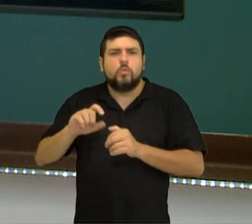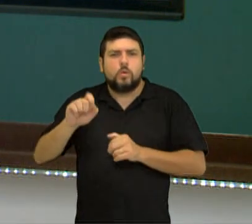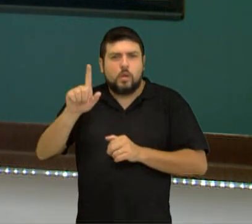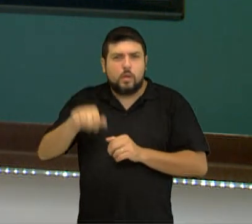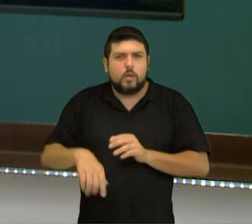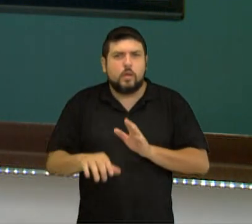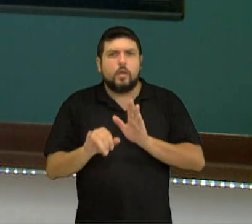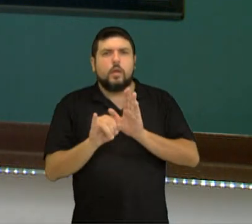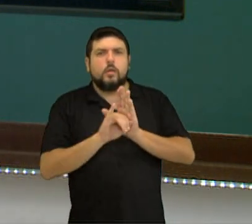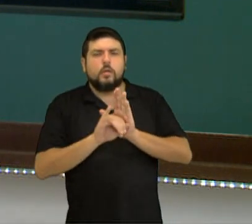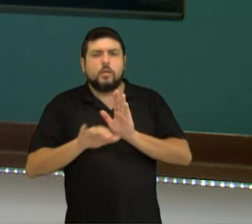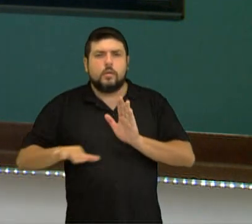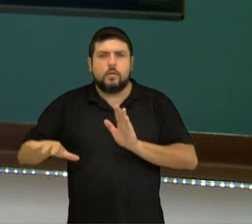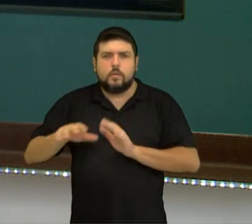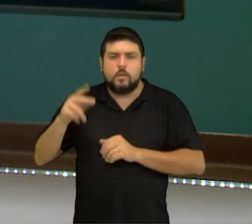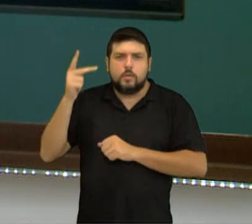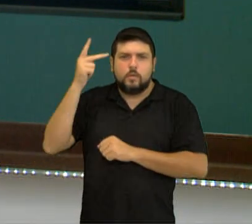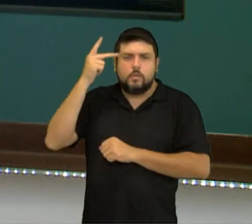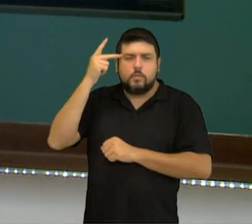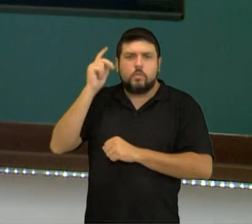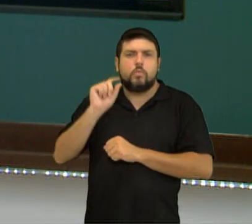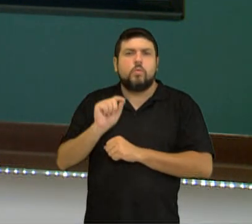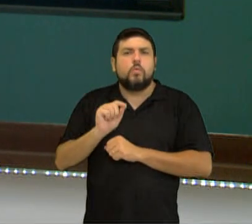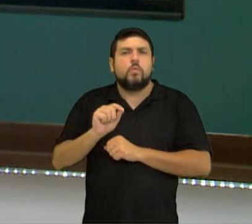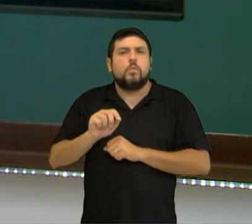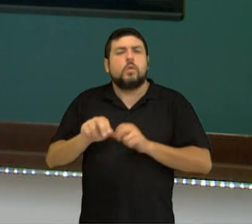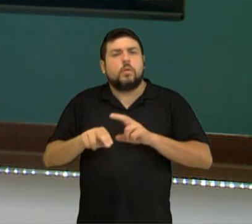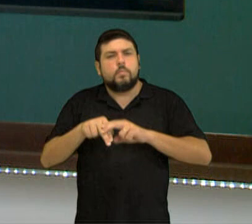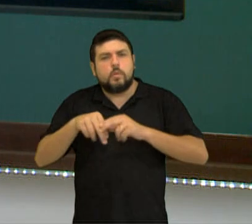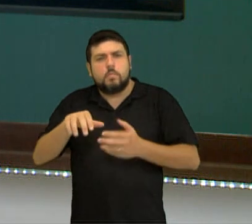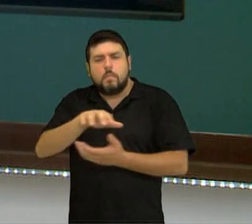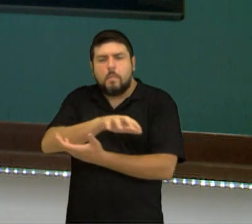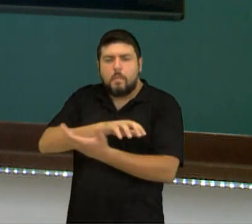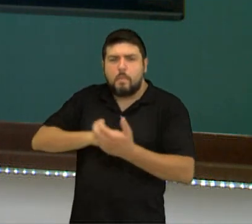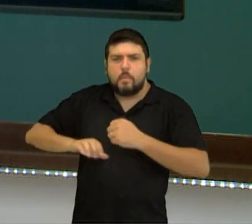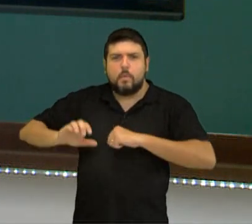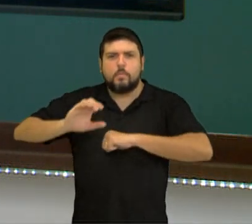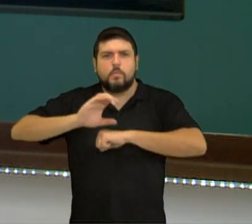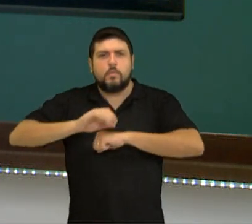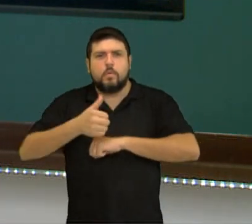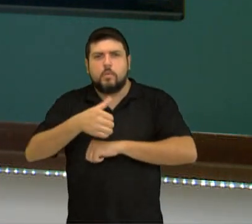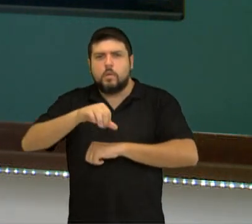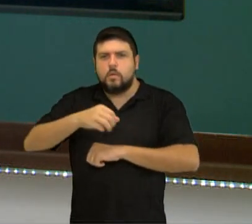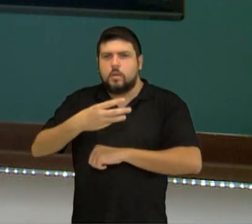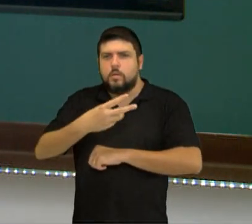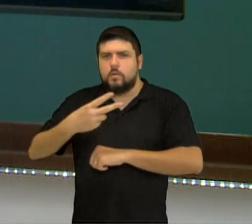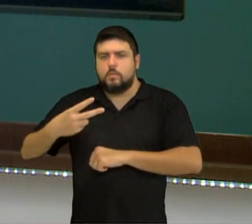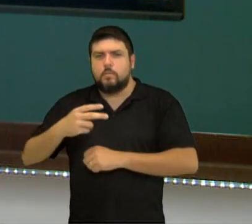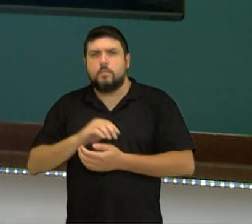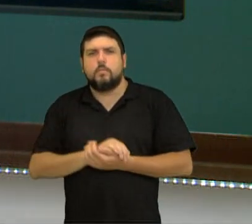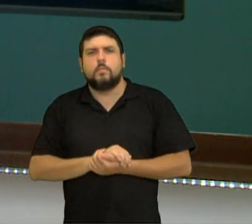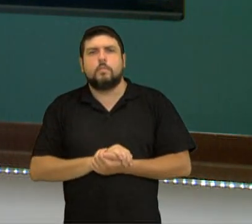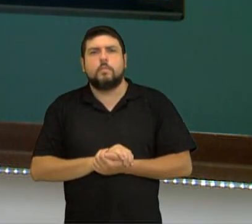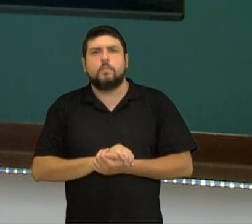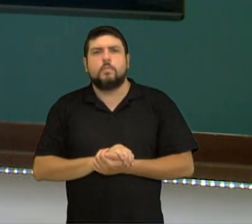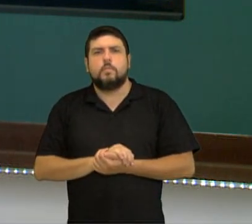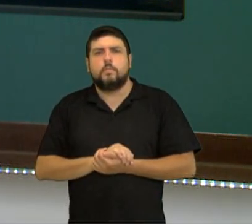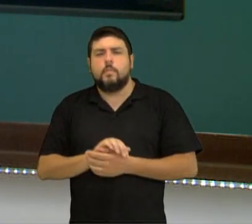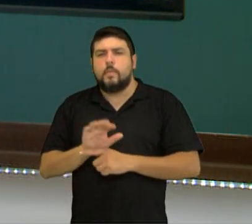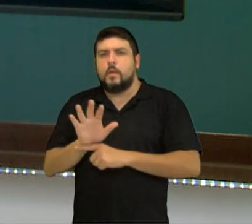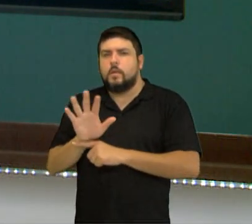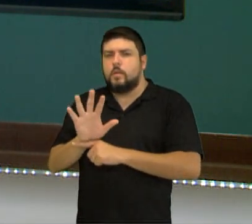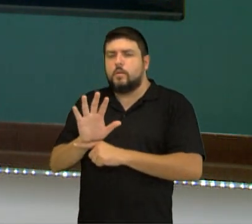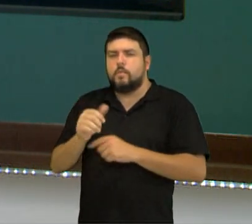identidade entre os paulistas através da Revolução Constitucionalista de 1932. Neste